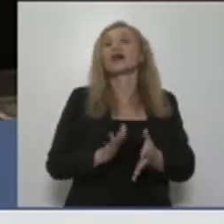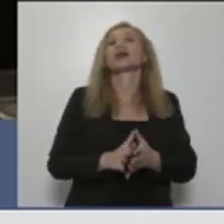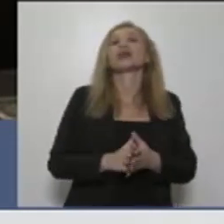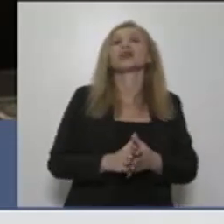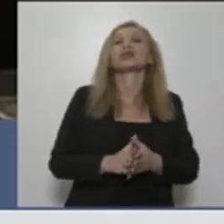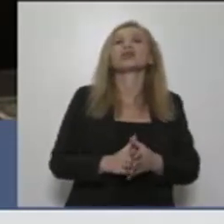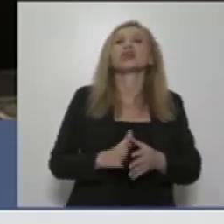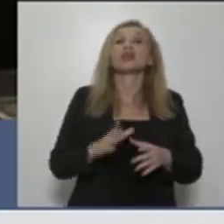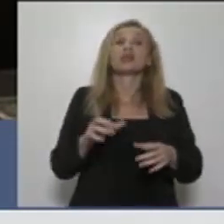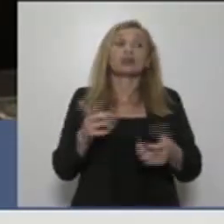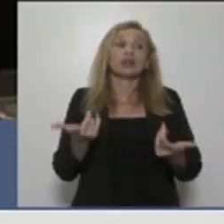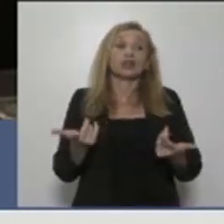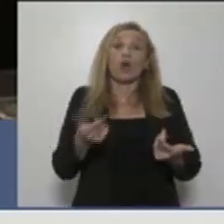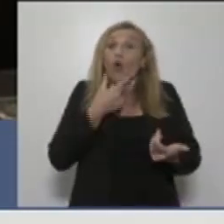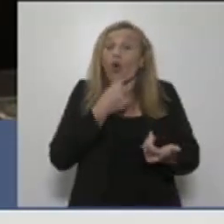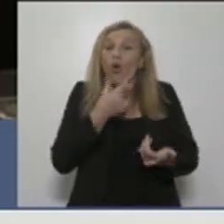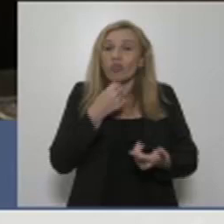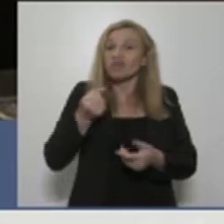de mais idade.